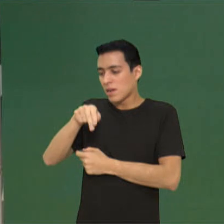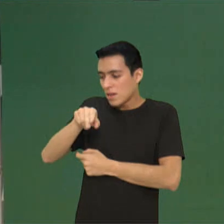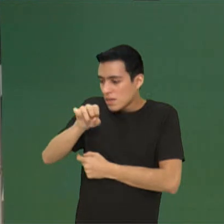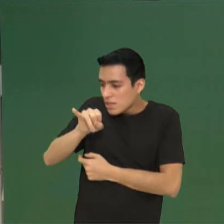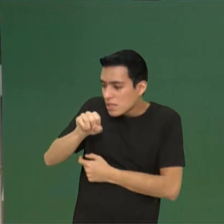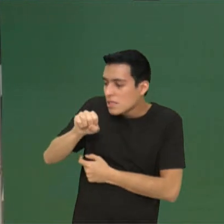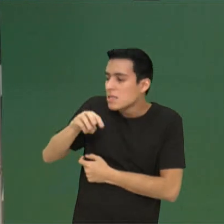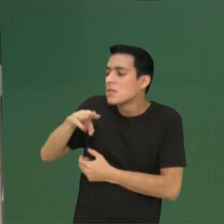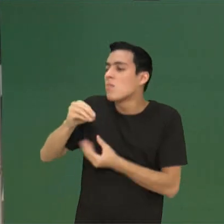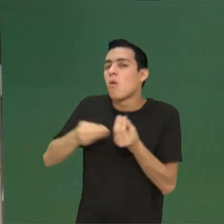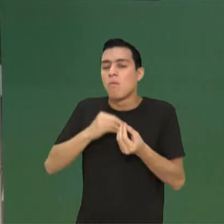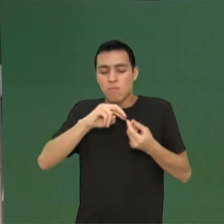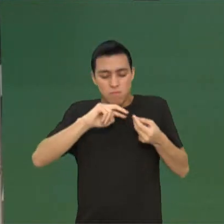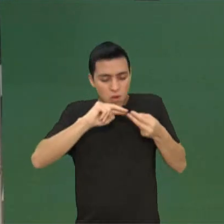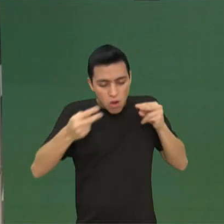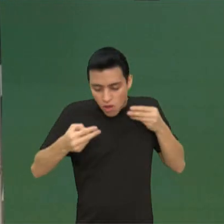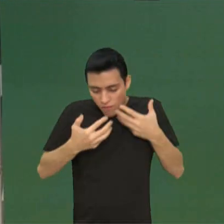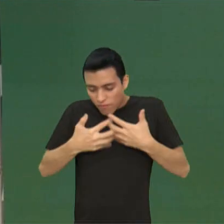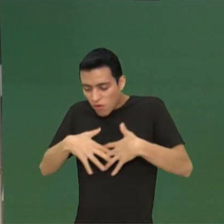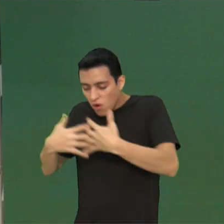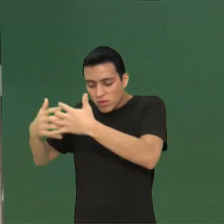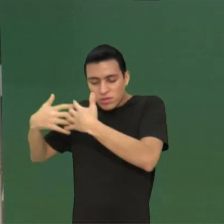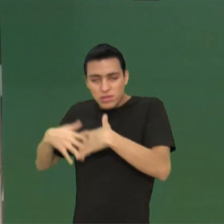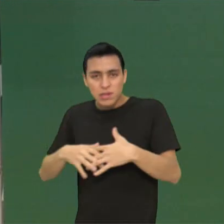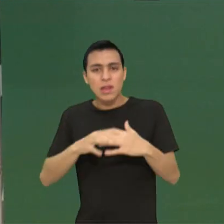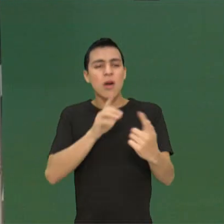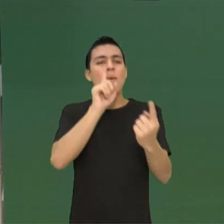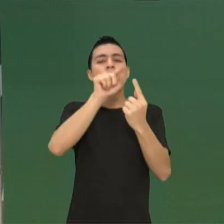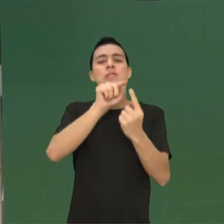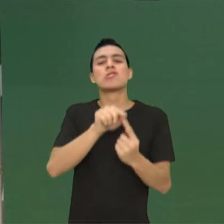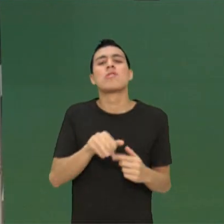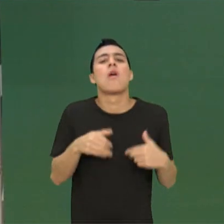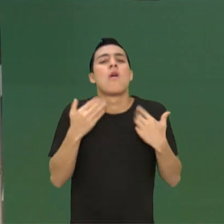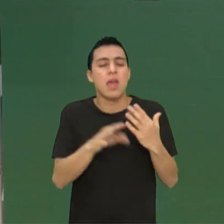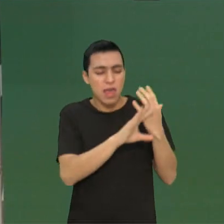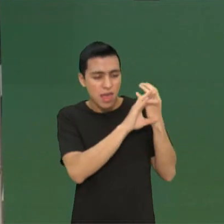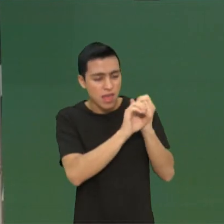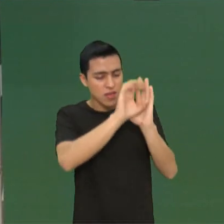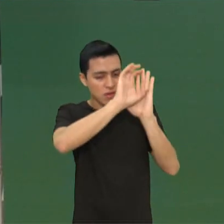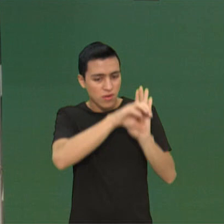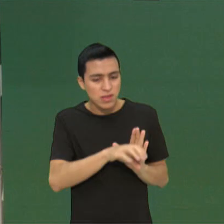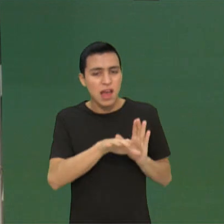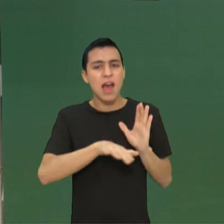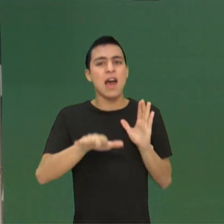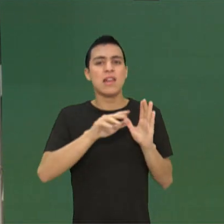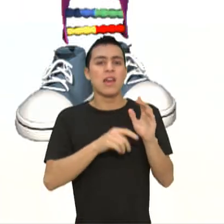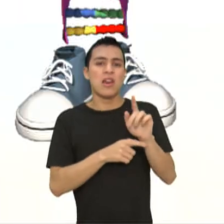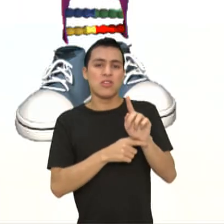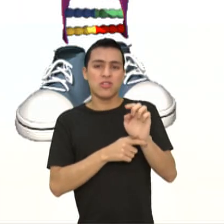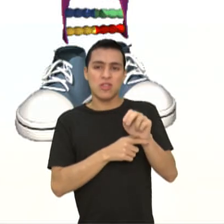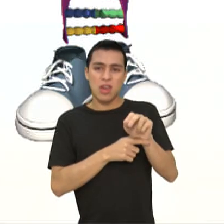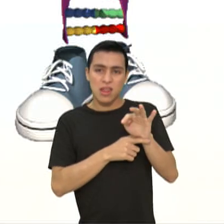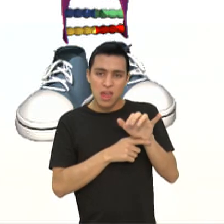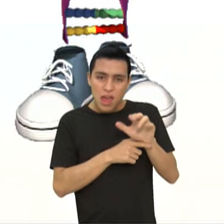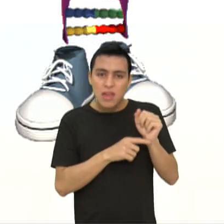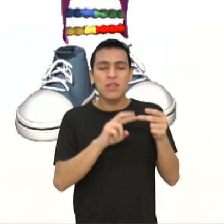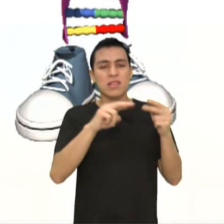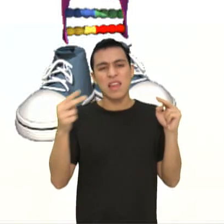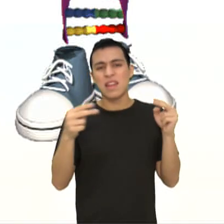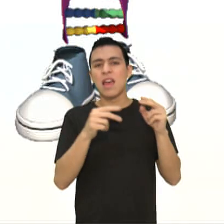em 1909 são batizados como letra A, gene, letra B,